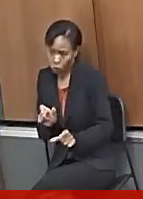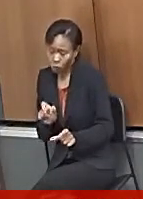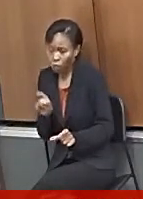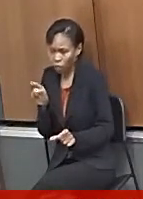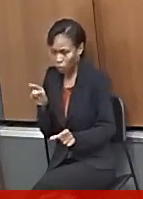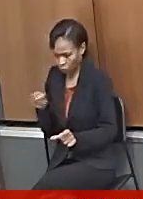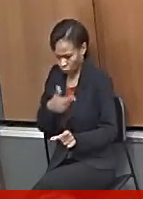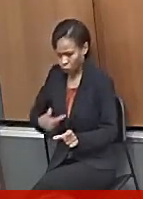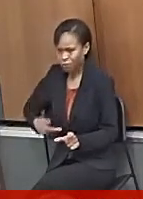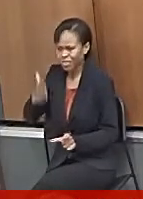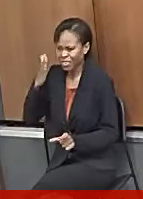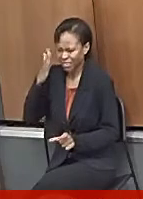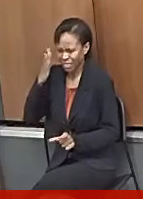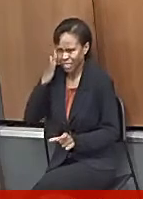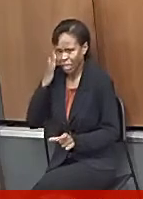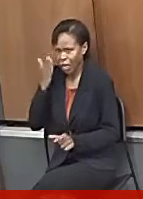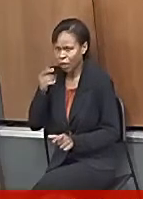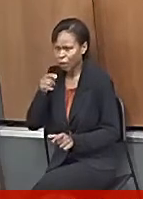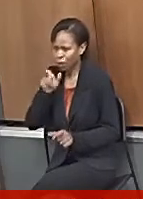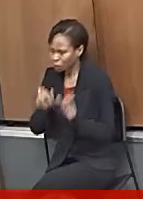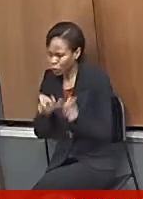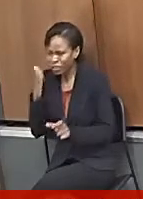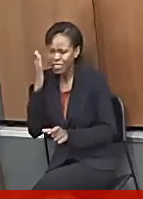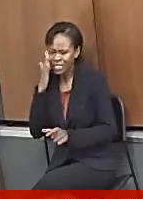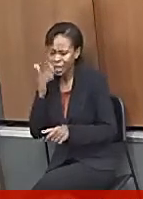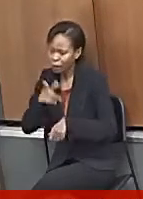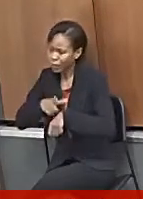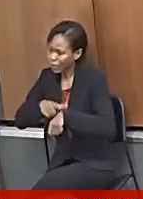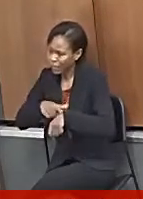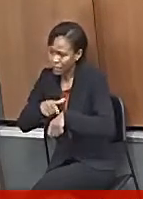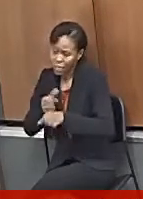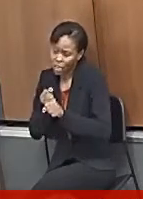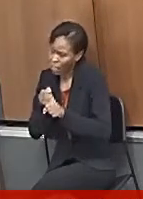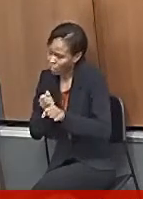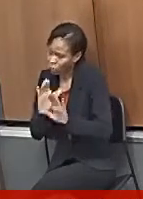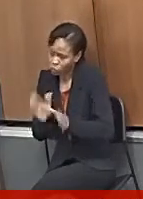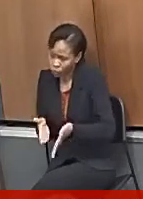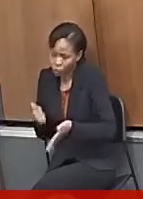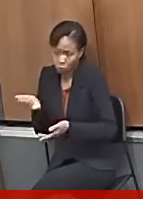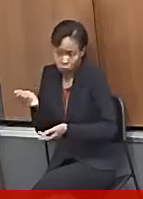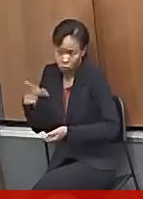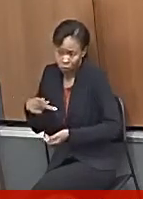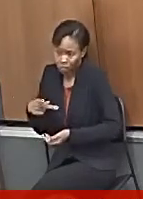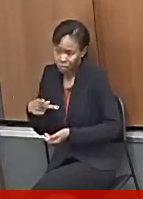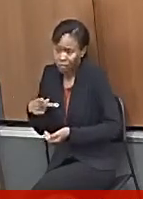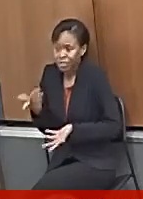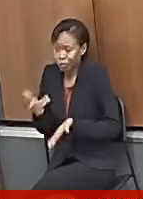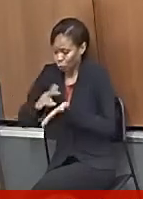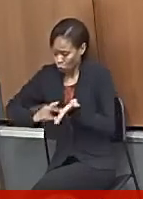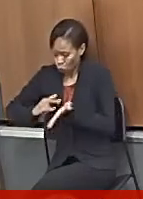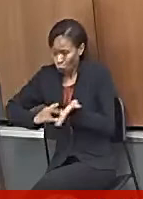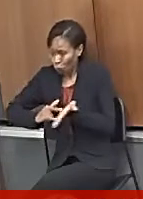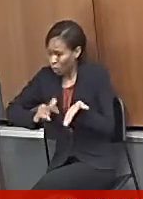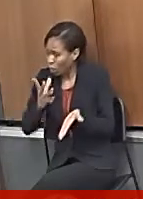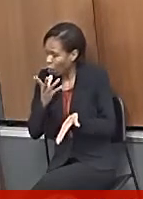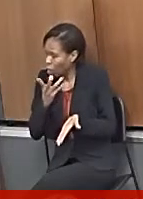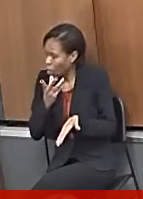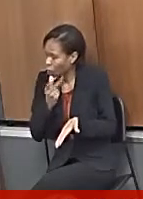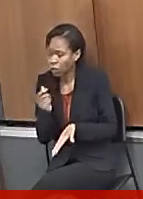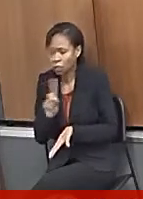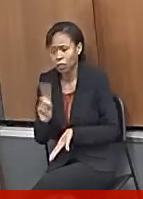aposentar que essas pastas não demorem a sair a aposentadoria porque se a pessoa